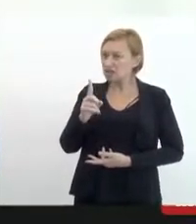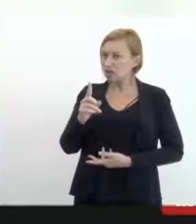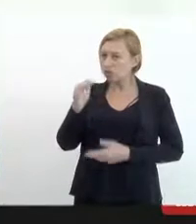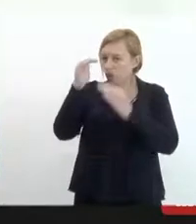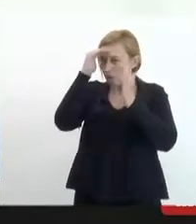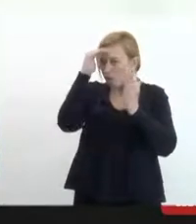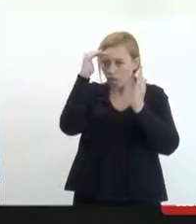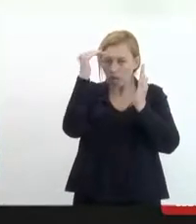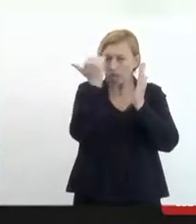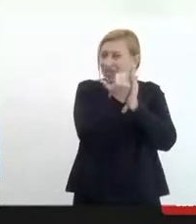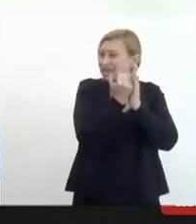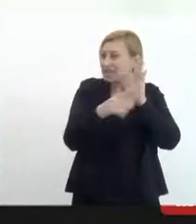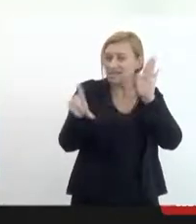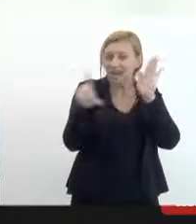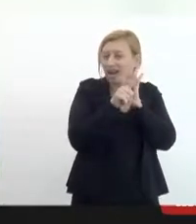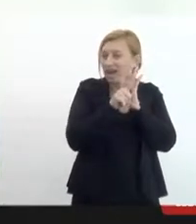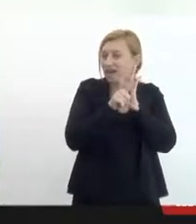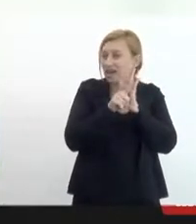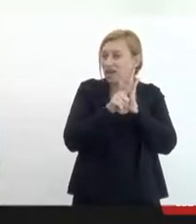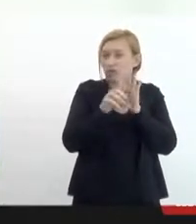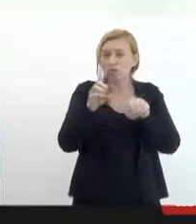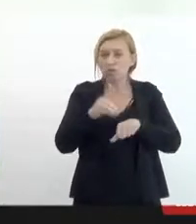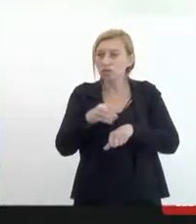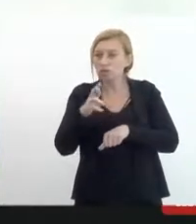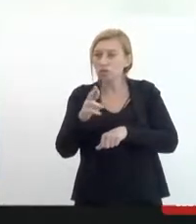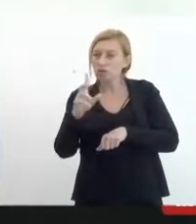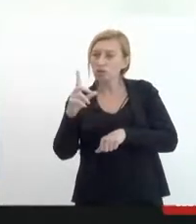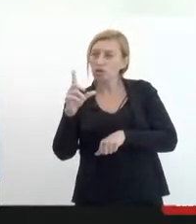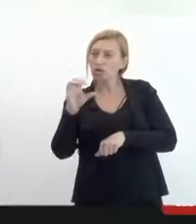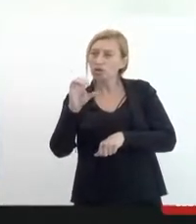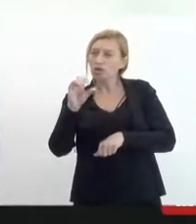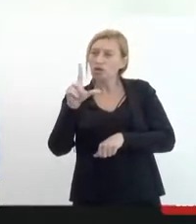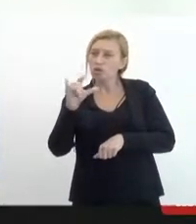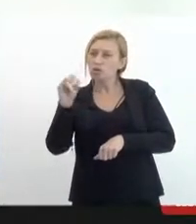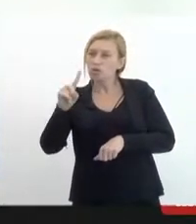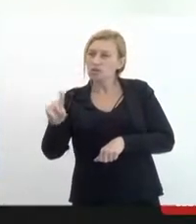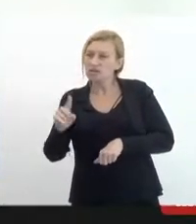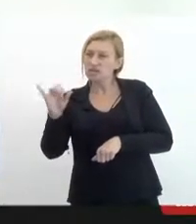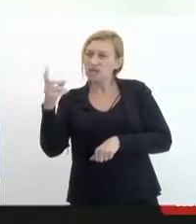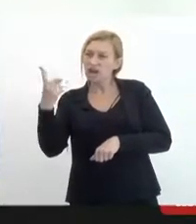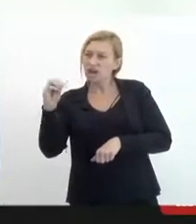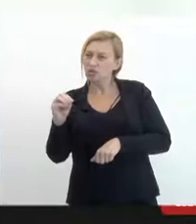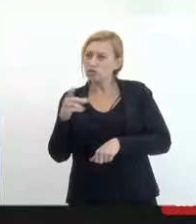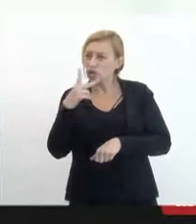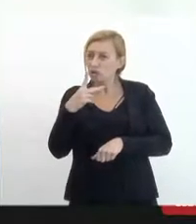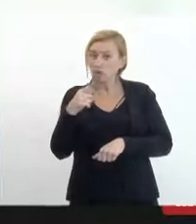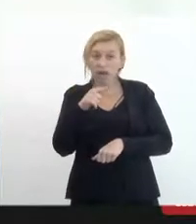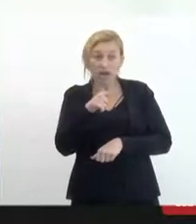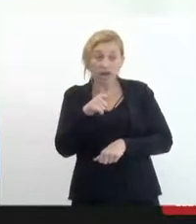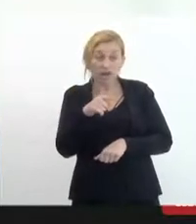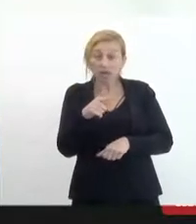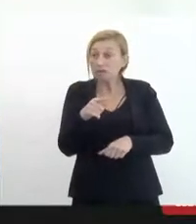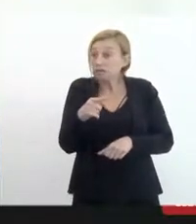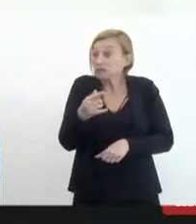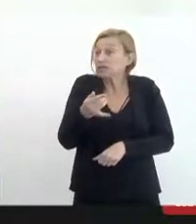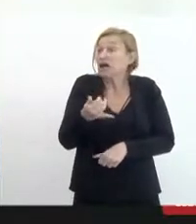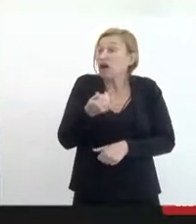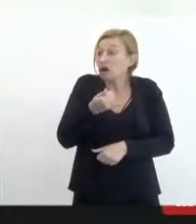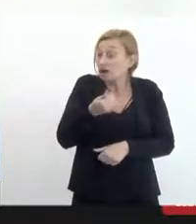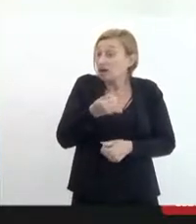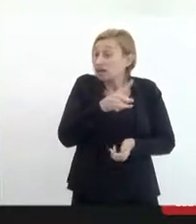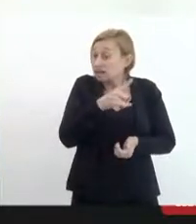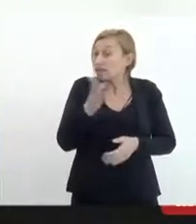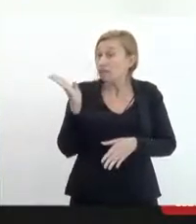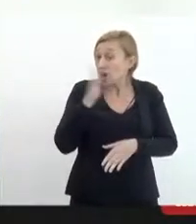disse bem o doutor Luiz Cláudio, ele está lascado. Porque uma multa de R$30 mil